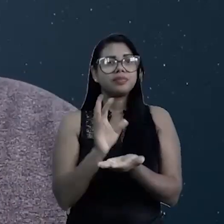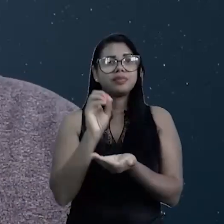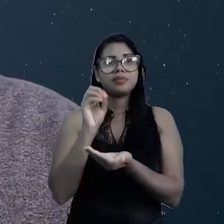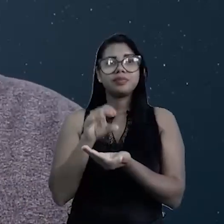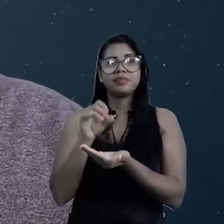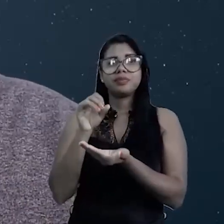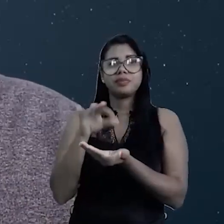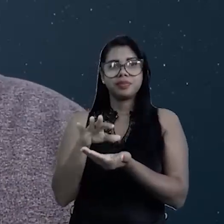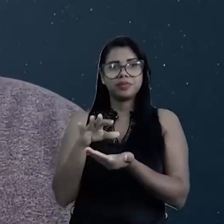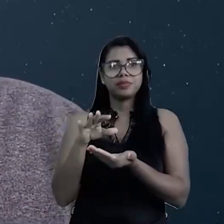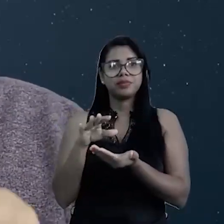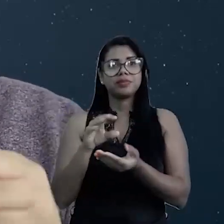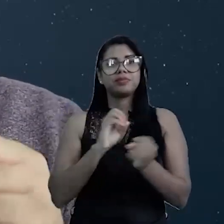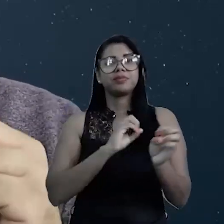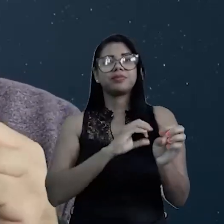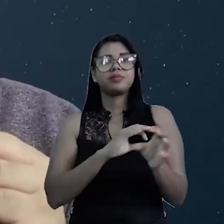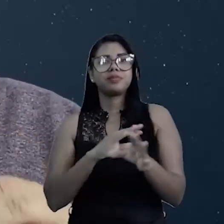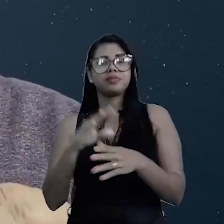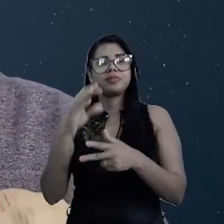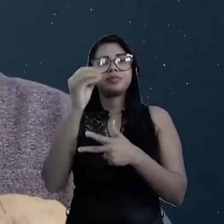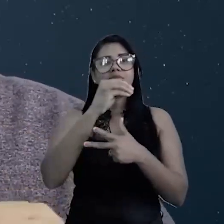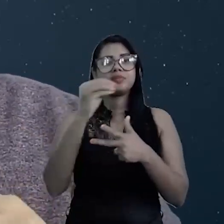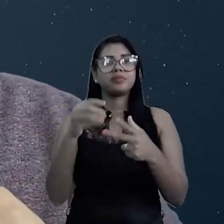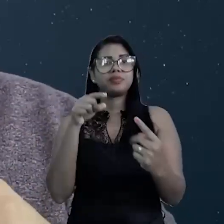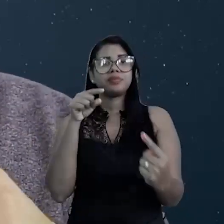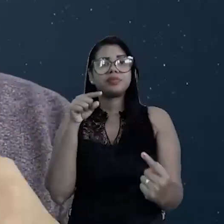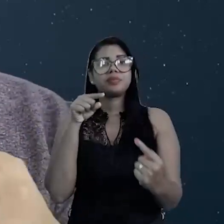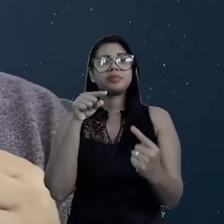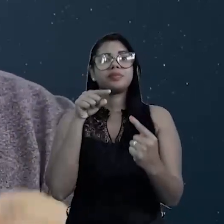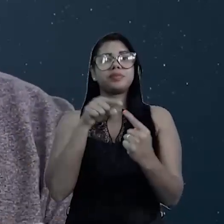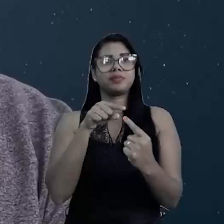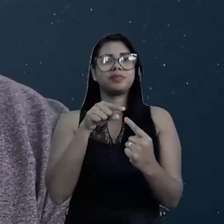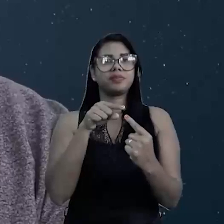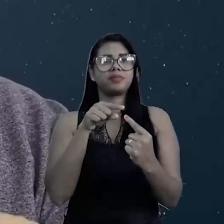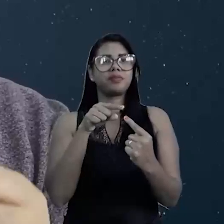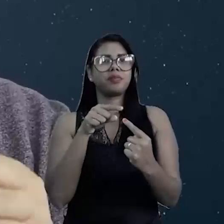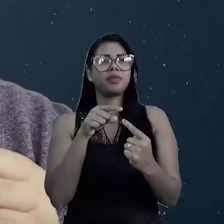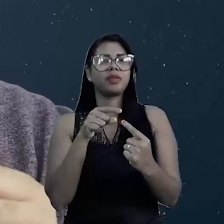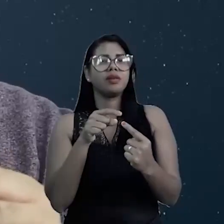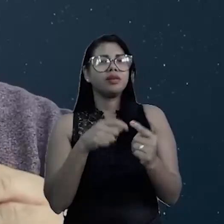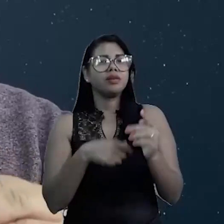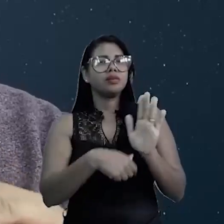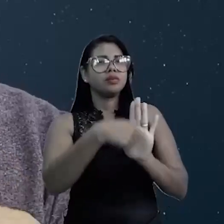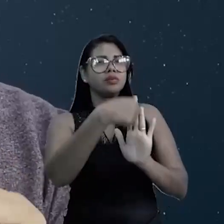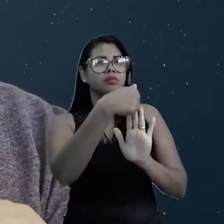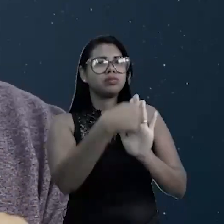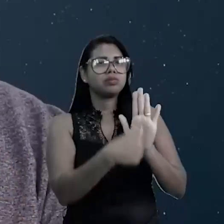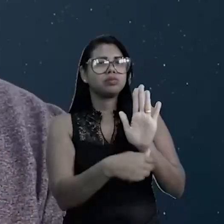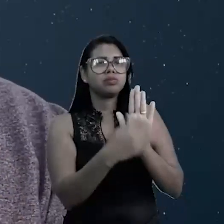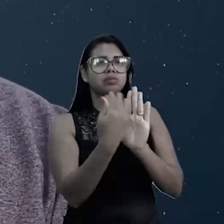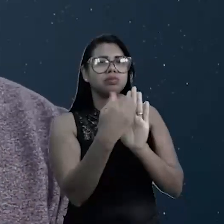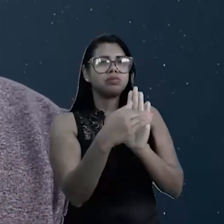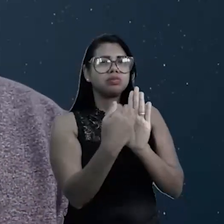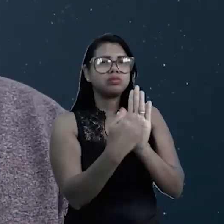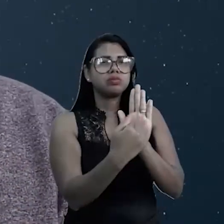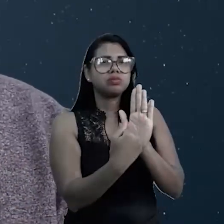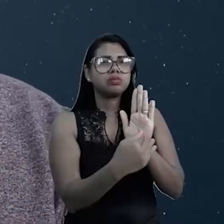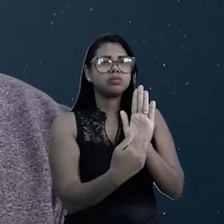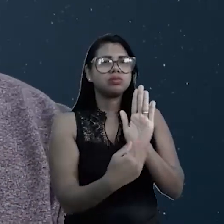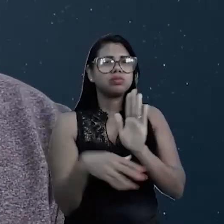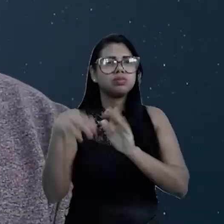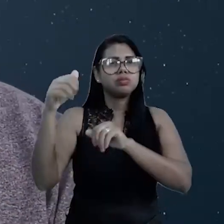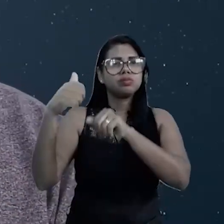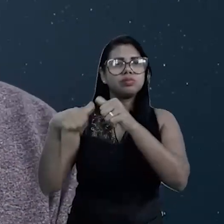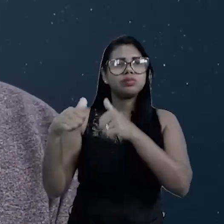EducaPE prepara Intensivo Enem com esse objetivo, uma revisão para que você vá pontuando e observando